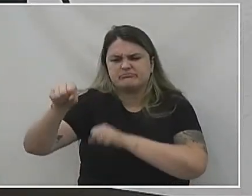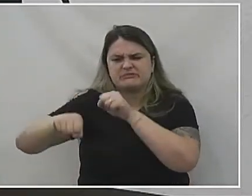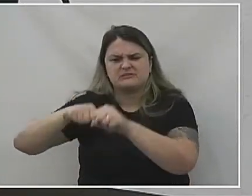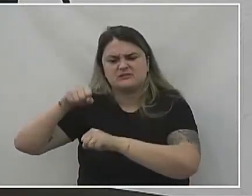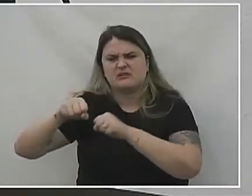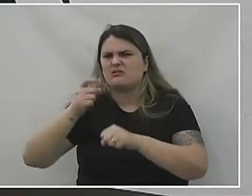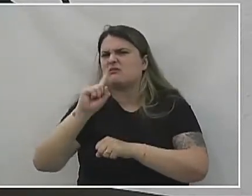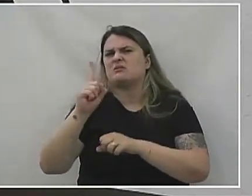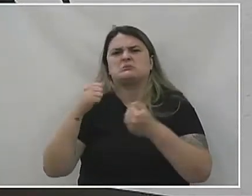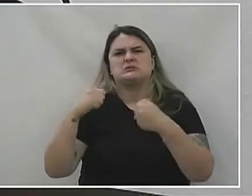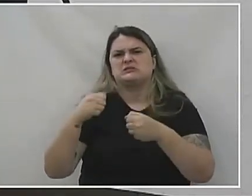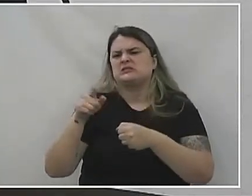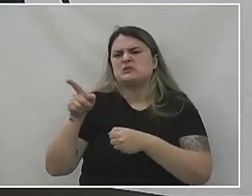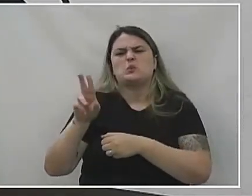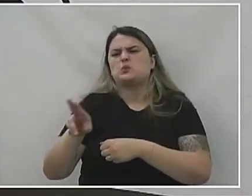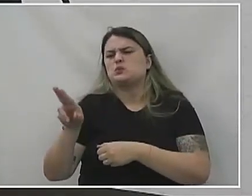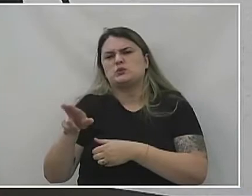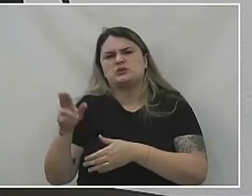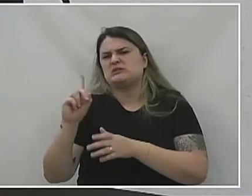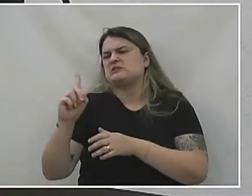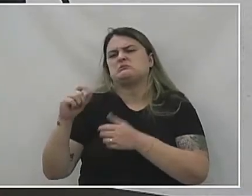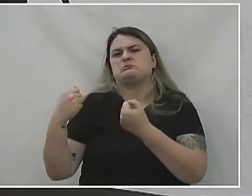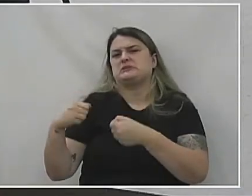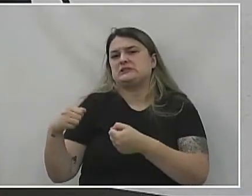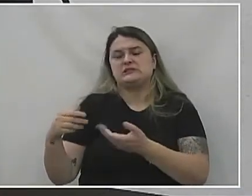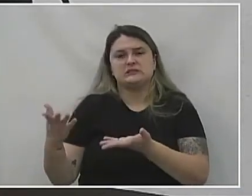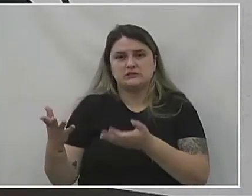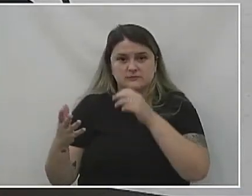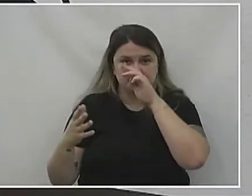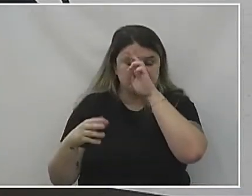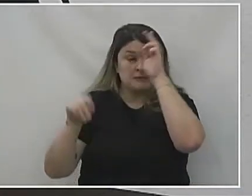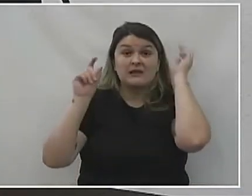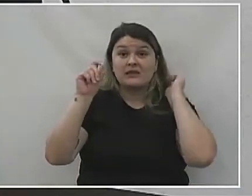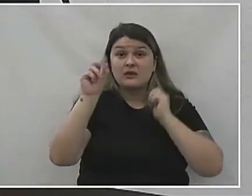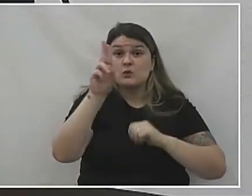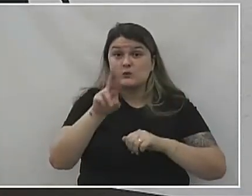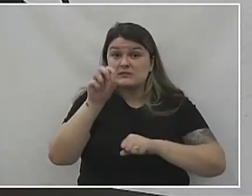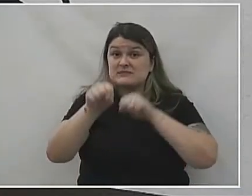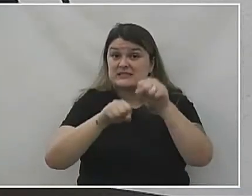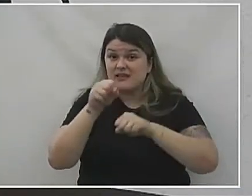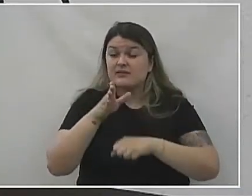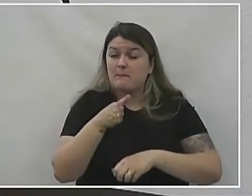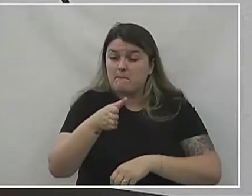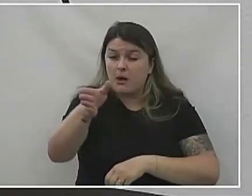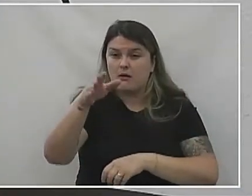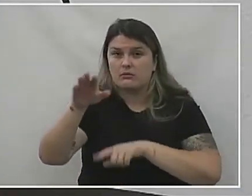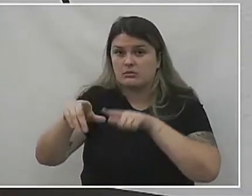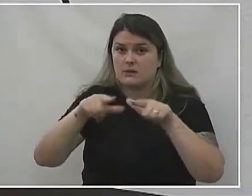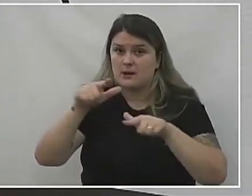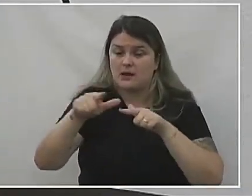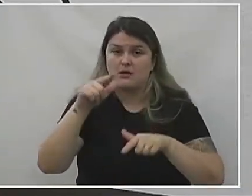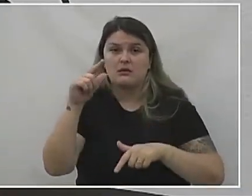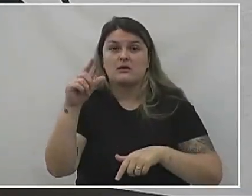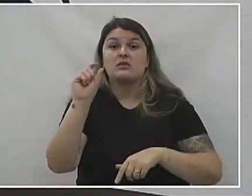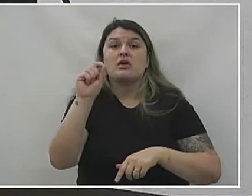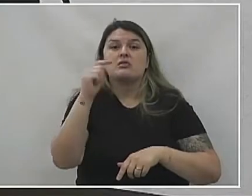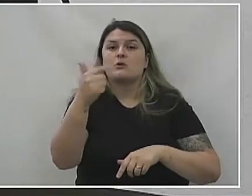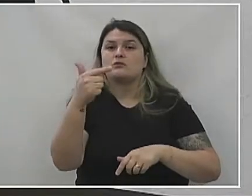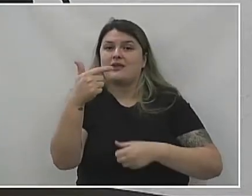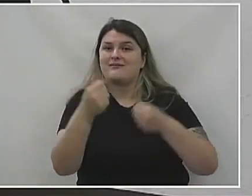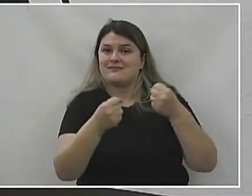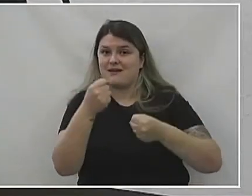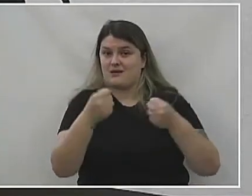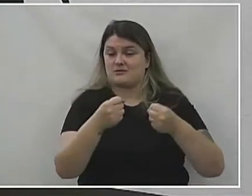eu não não utilizo não precisa aquilo ali quem usa a bicicleta para trabalhar quem não tem condições até um veículo para trabalhar